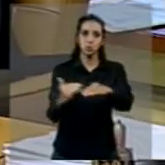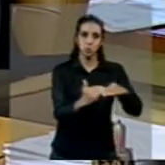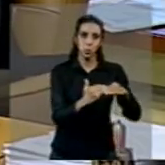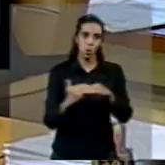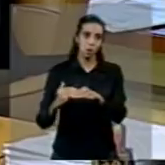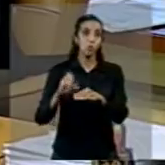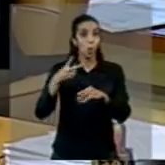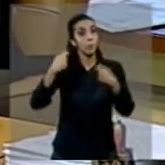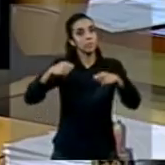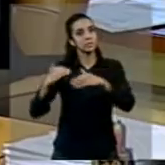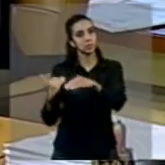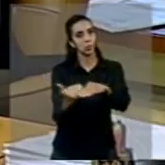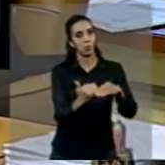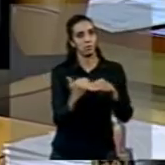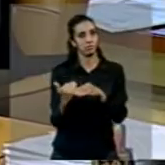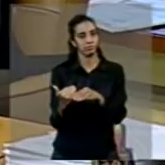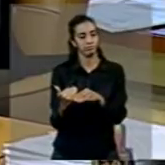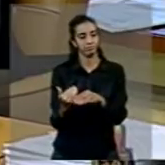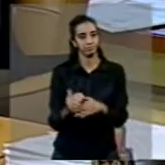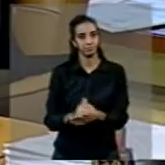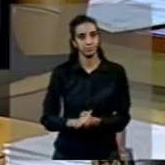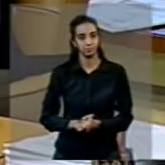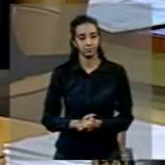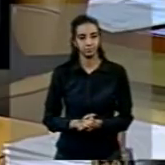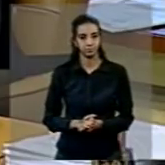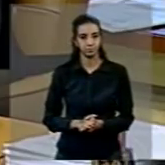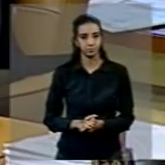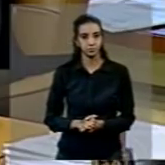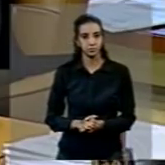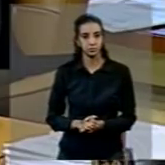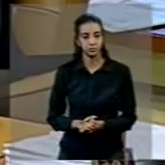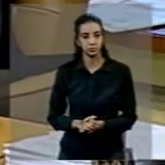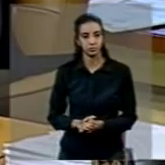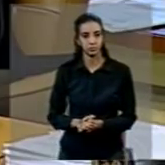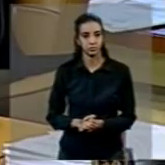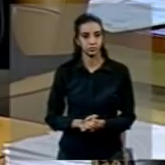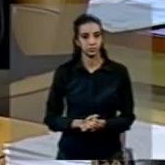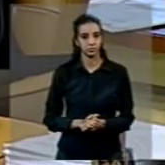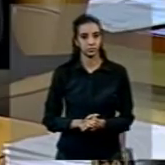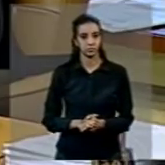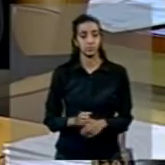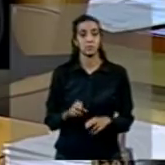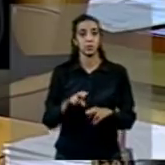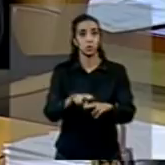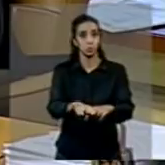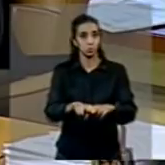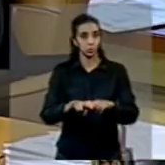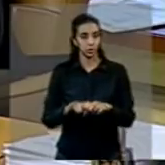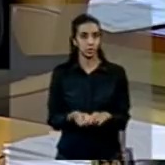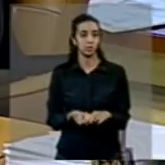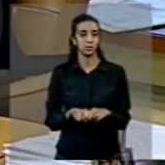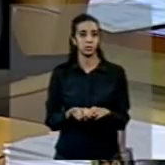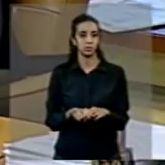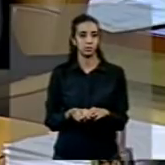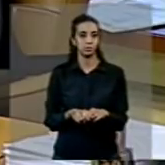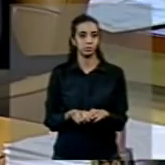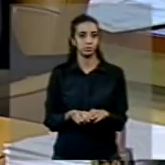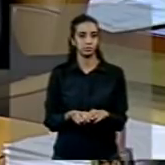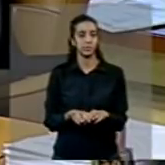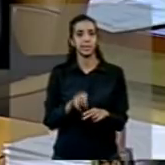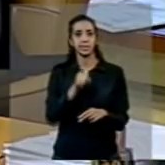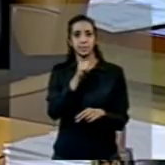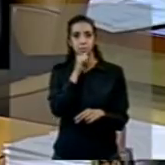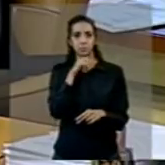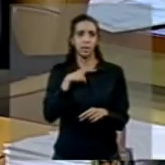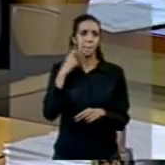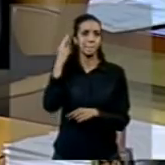isso, dada a fundamentalidade, não é casual que sejam raríssimas as hipóteses em que